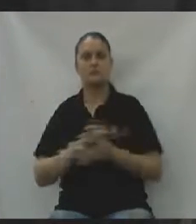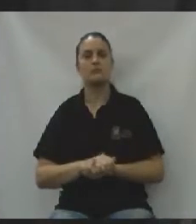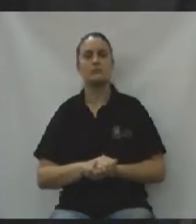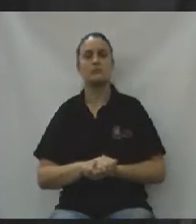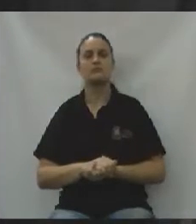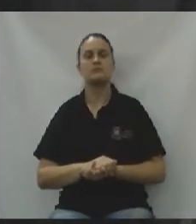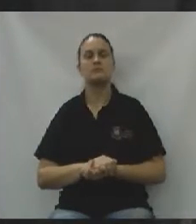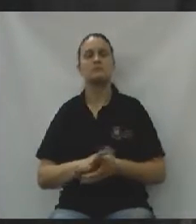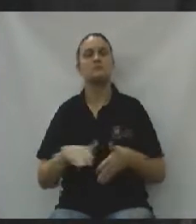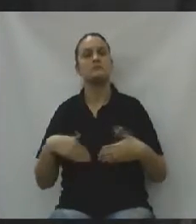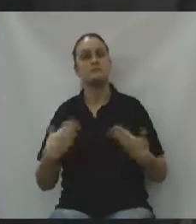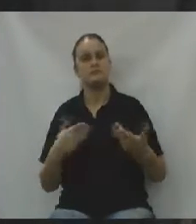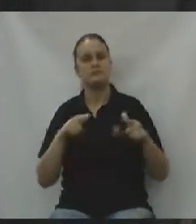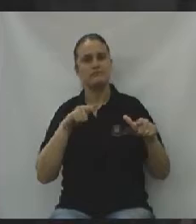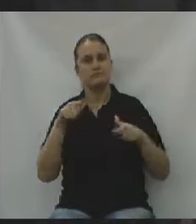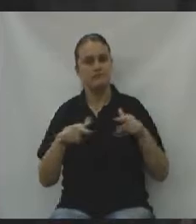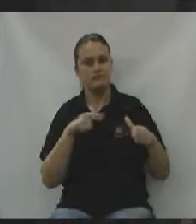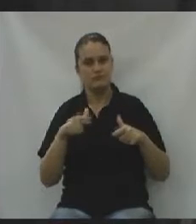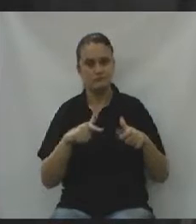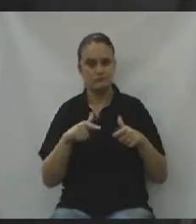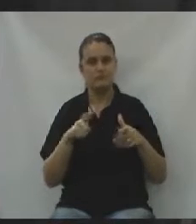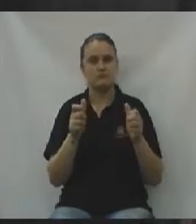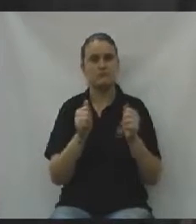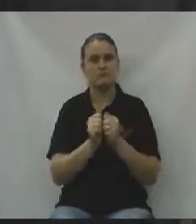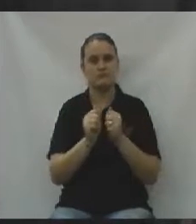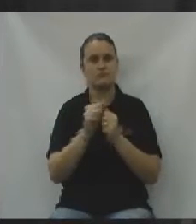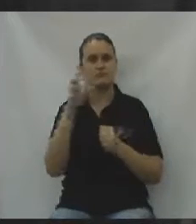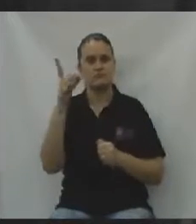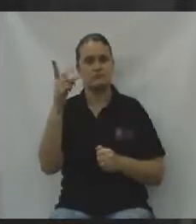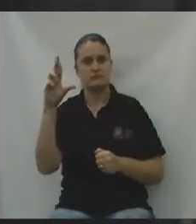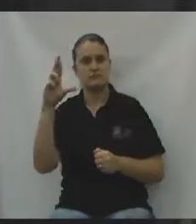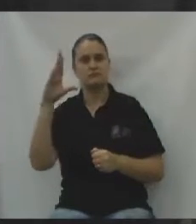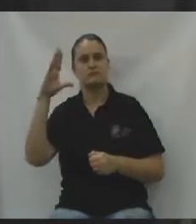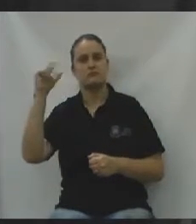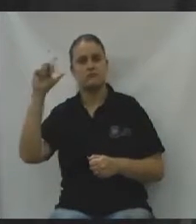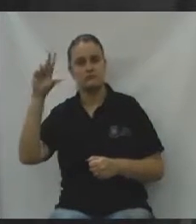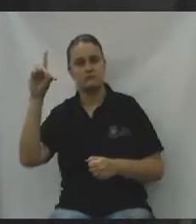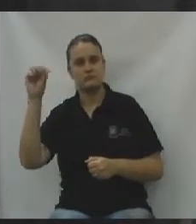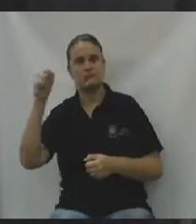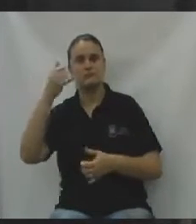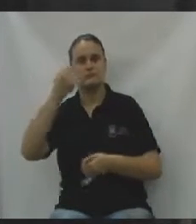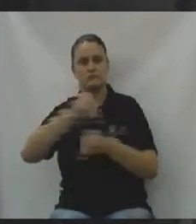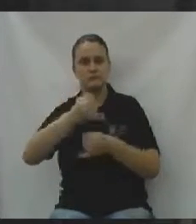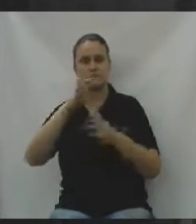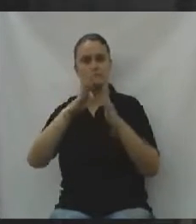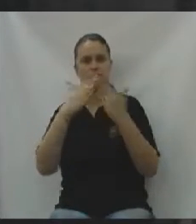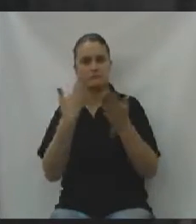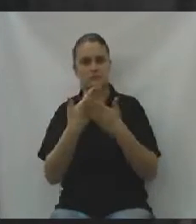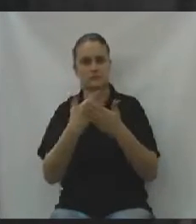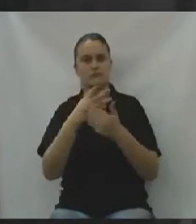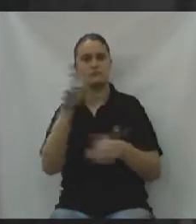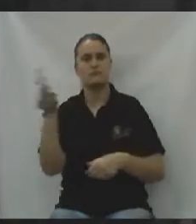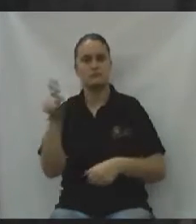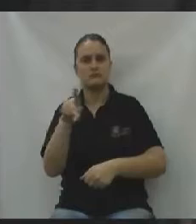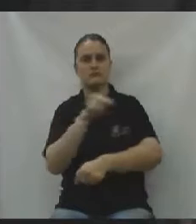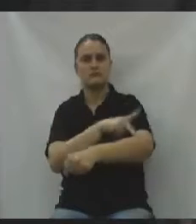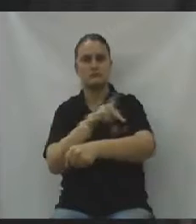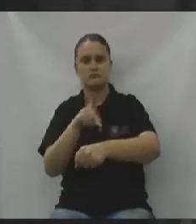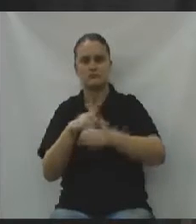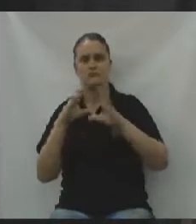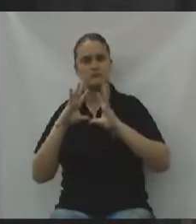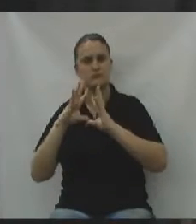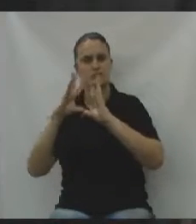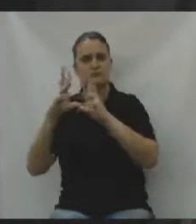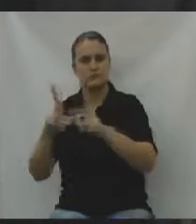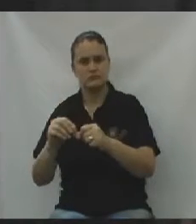E este trabalho feito pelo Dr. Carlos, pelos diretores de escola, professores, pedagogos e toda a equipe